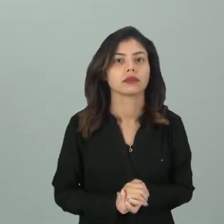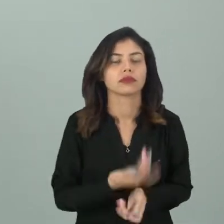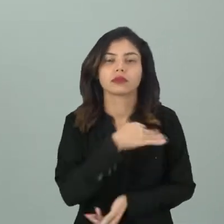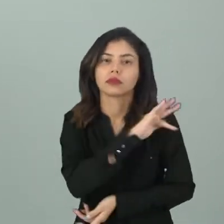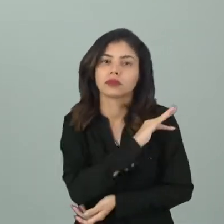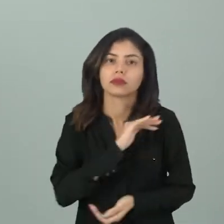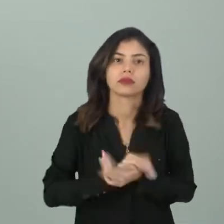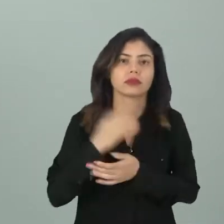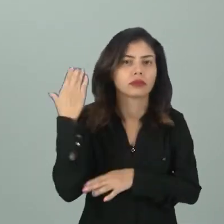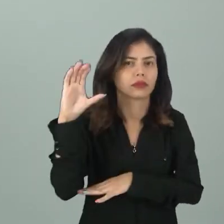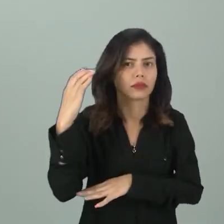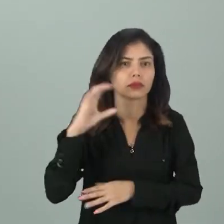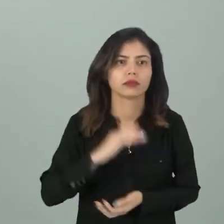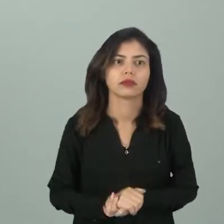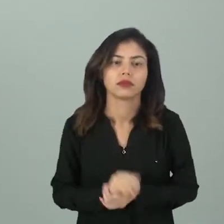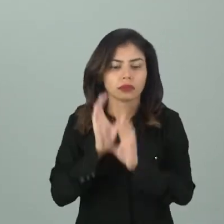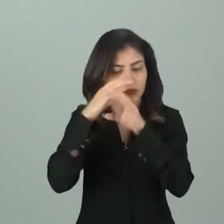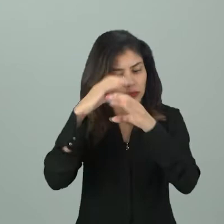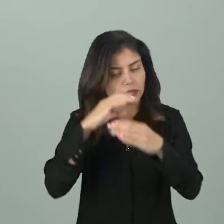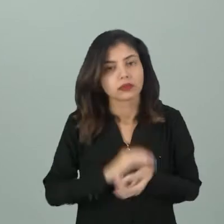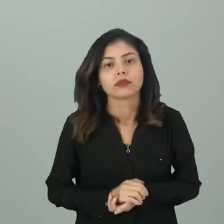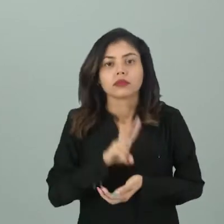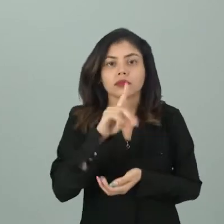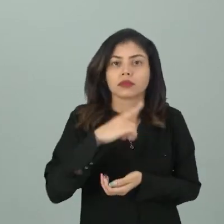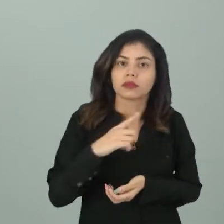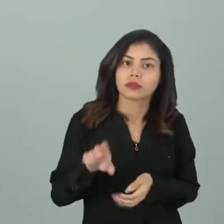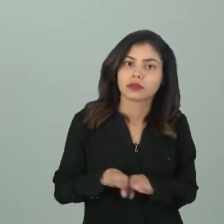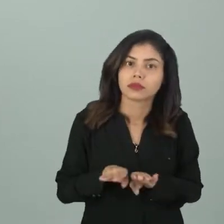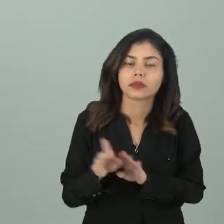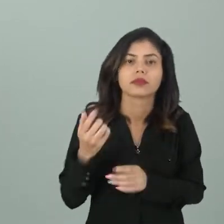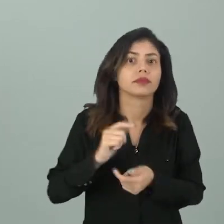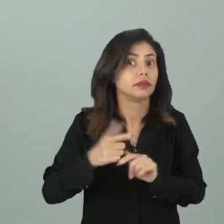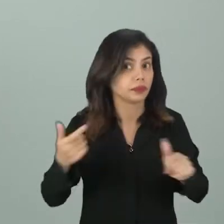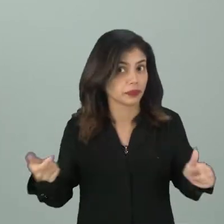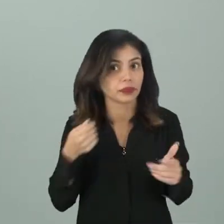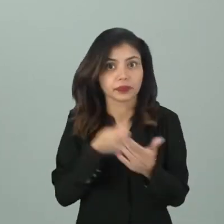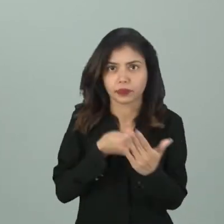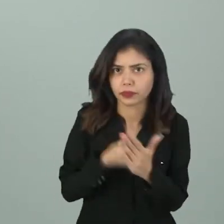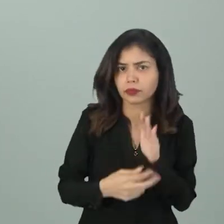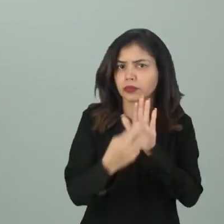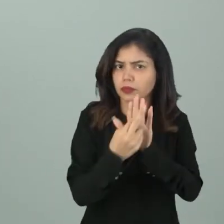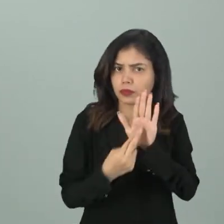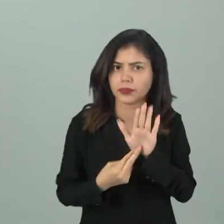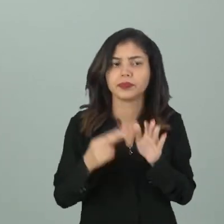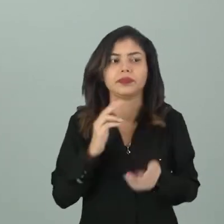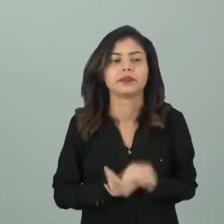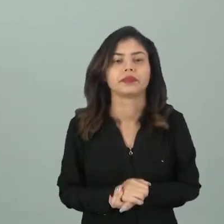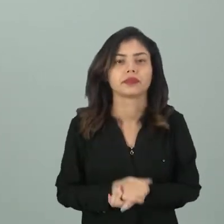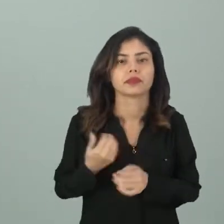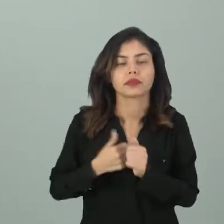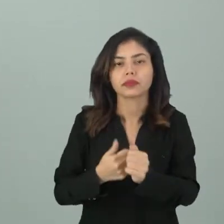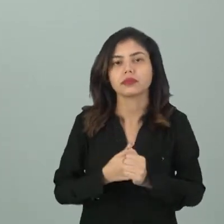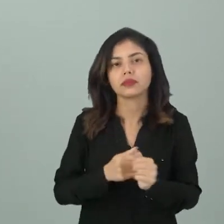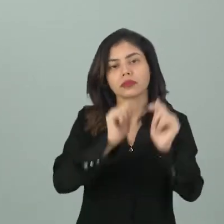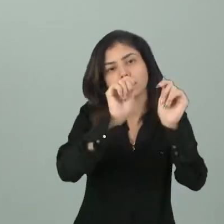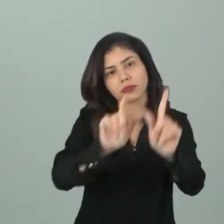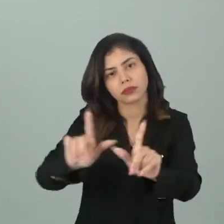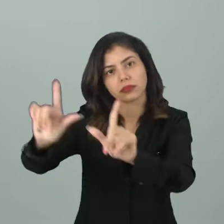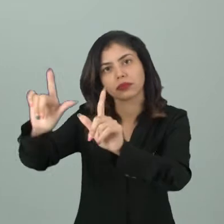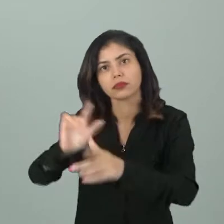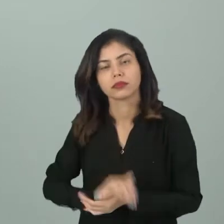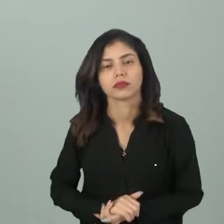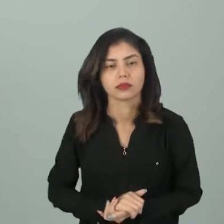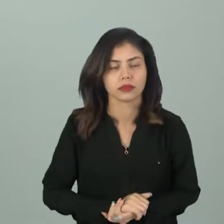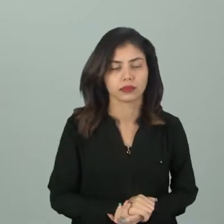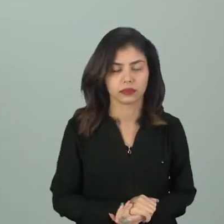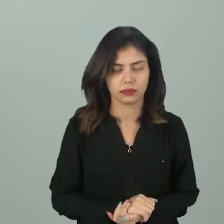acadêmicas, científicas, ela terá um rigor maior. Tudo bem? Então acompanhe comigo o nosso